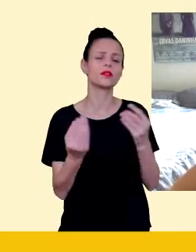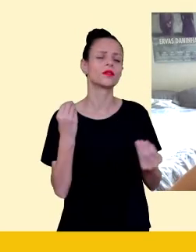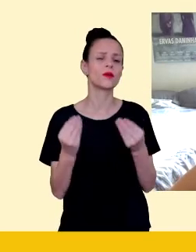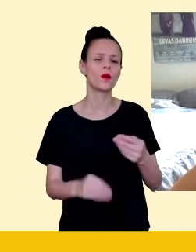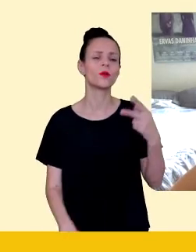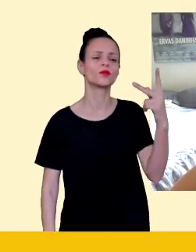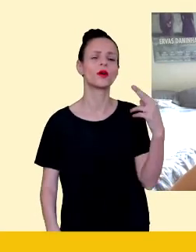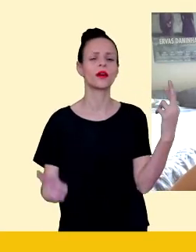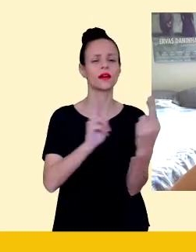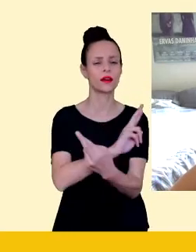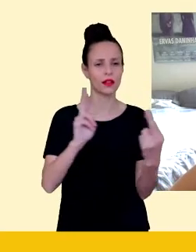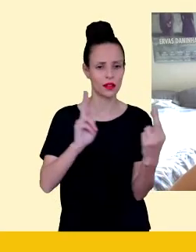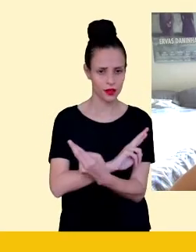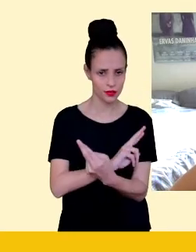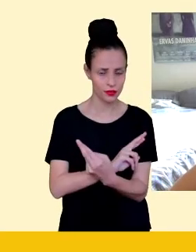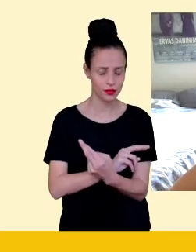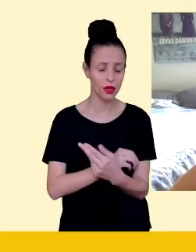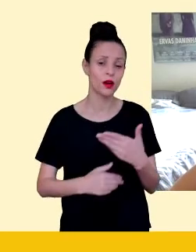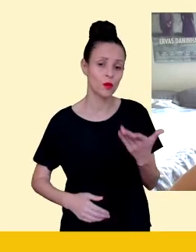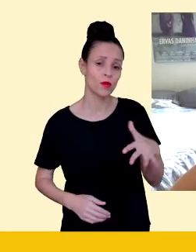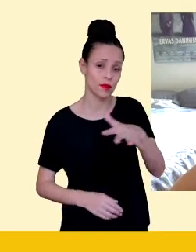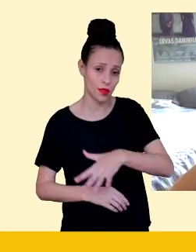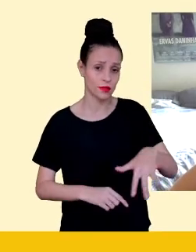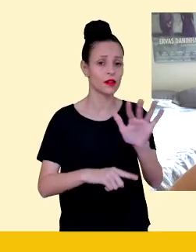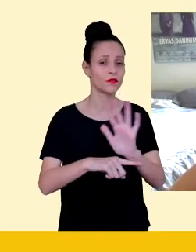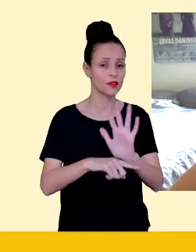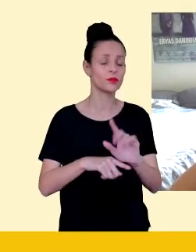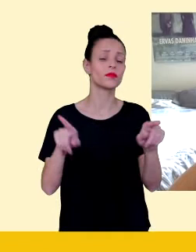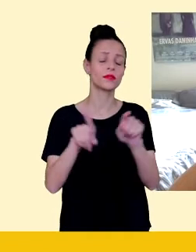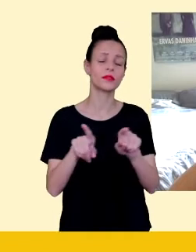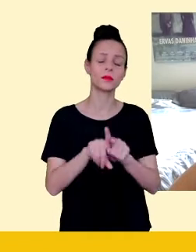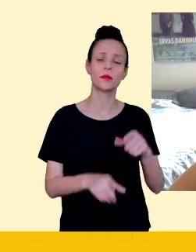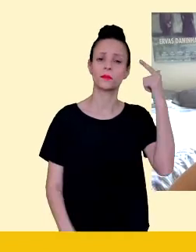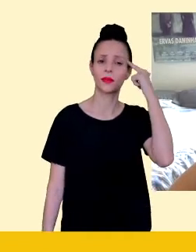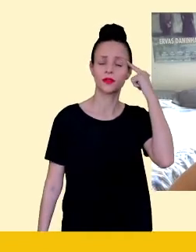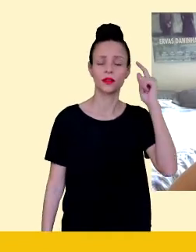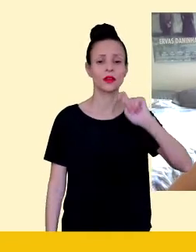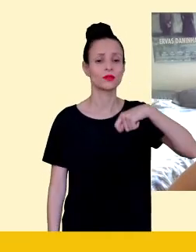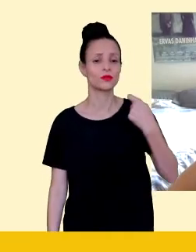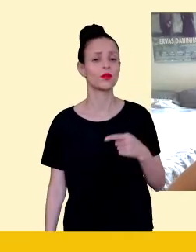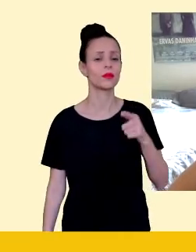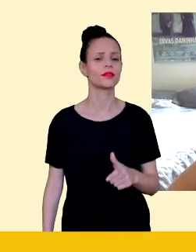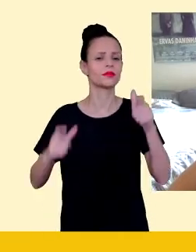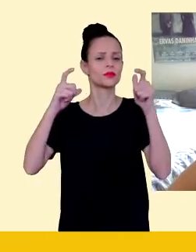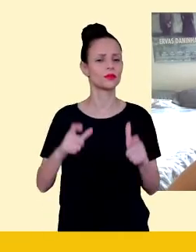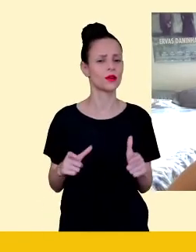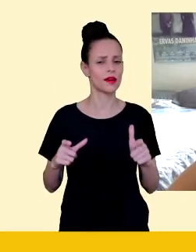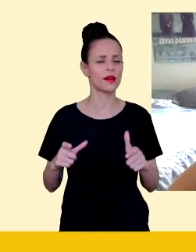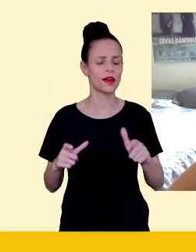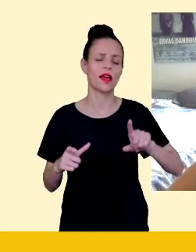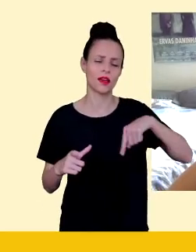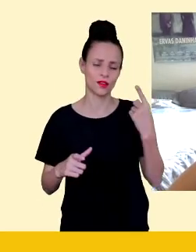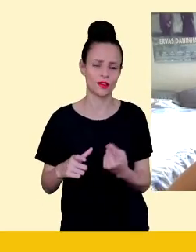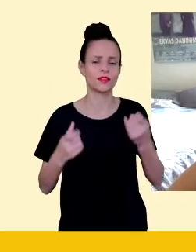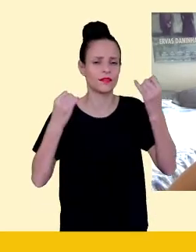E aí eu fiquei pensando, fiquei bastante curiosa, na verdade, para saber um pouco sobre a sua relação com o audiovisual e